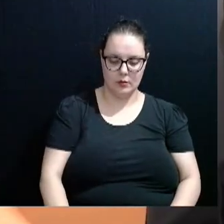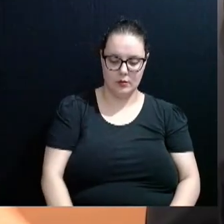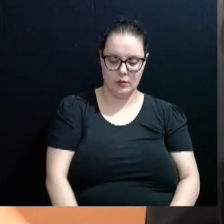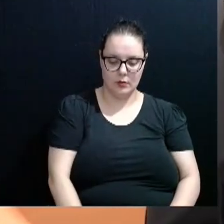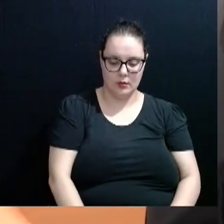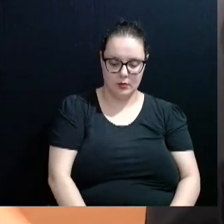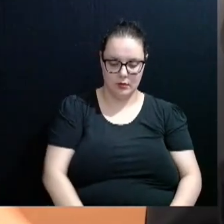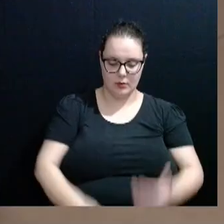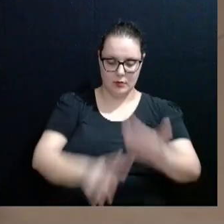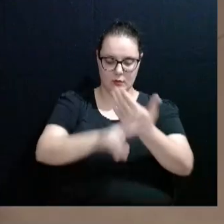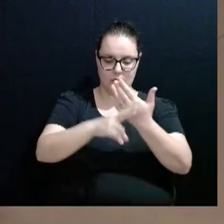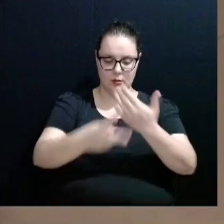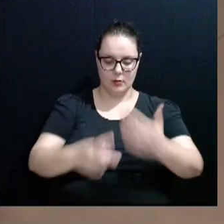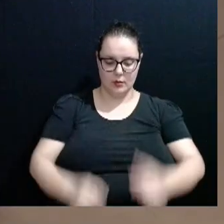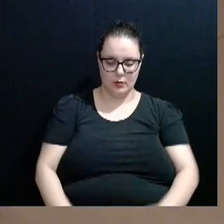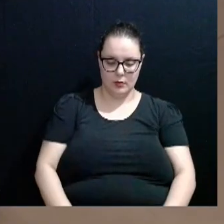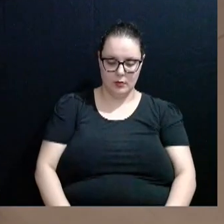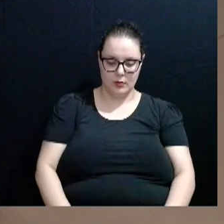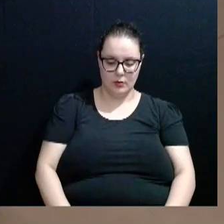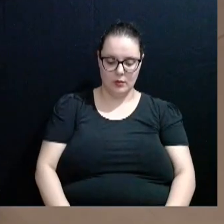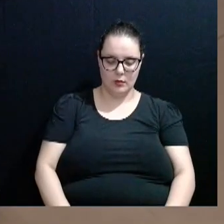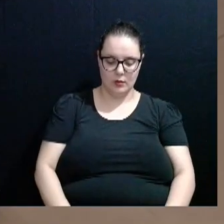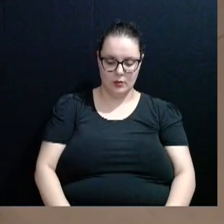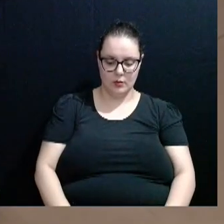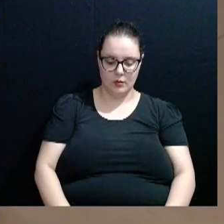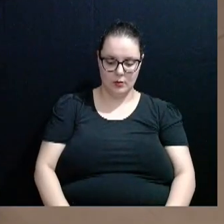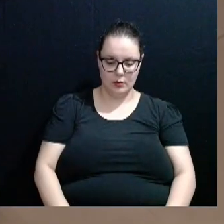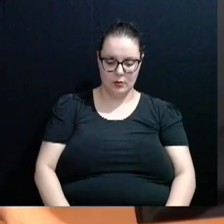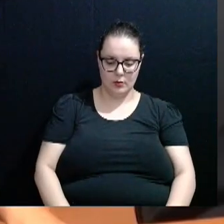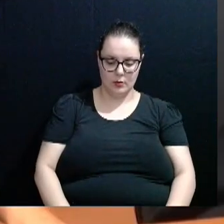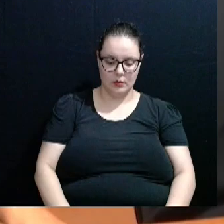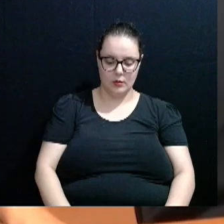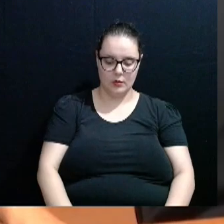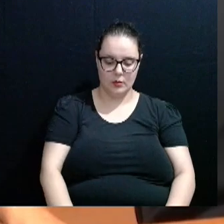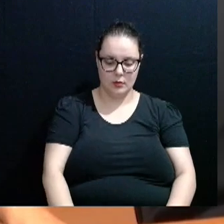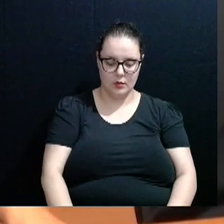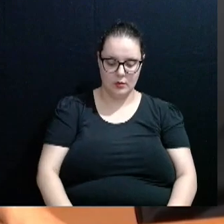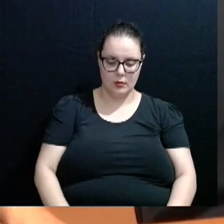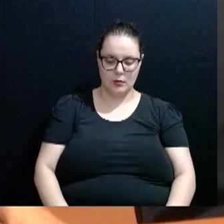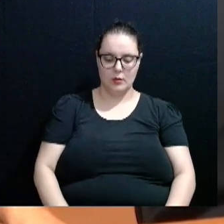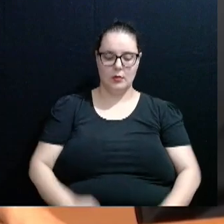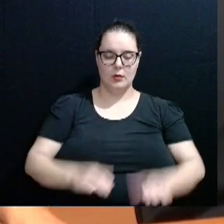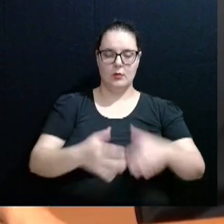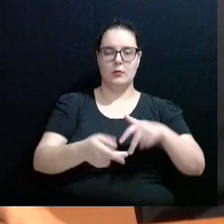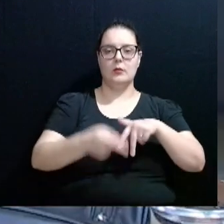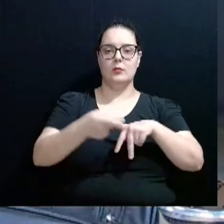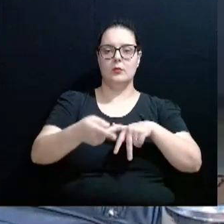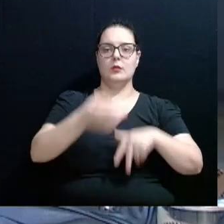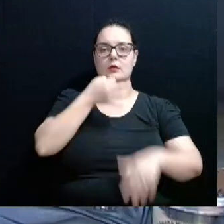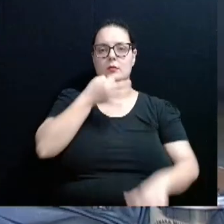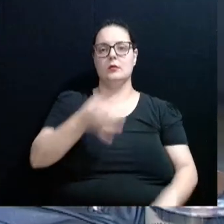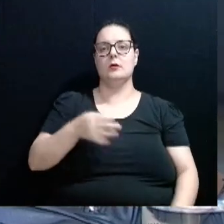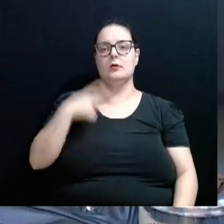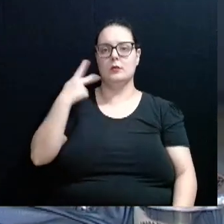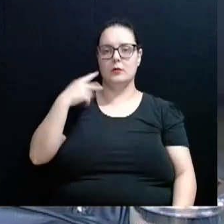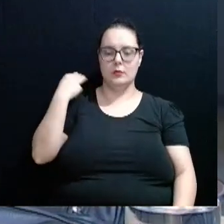processo da comissão processante. A comissão analisou o parecer favorável sugerido pela vereadora Mariana Conte ao projeto de lei complementar